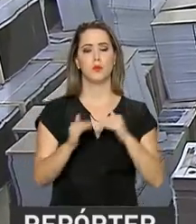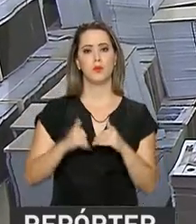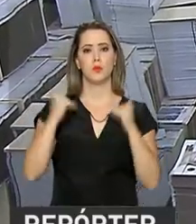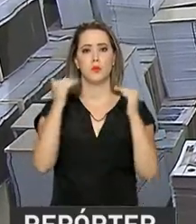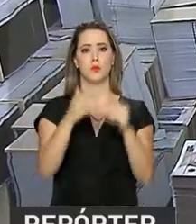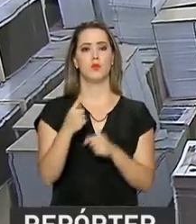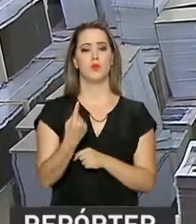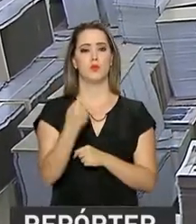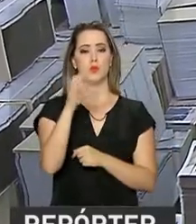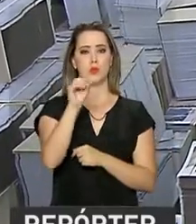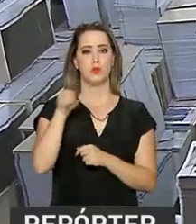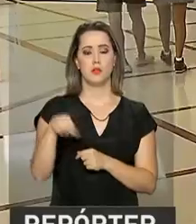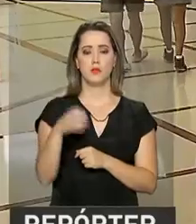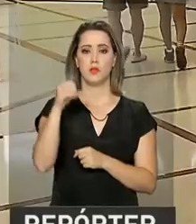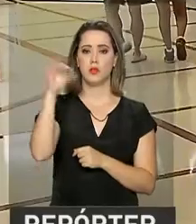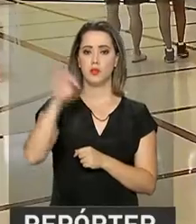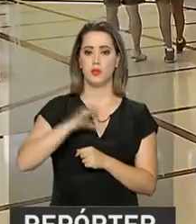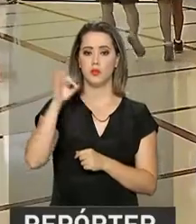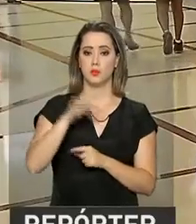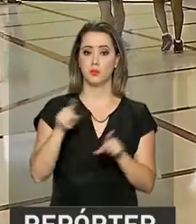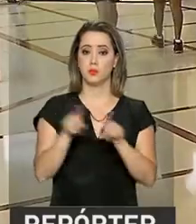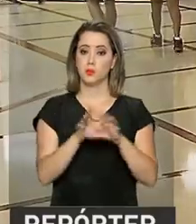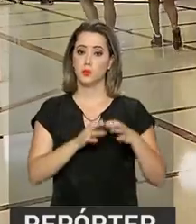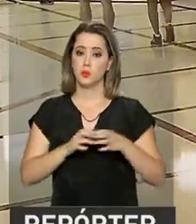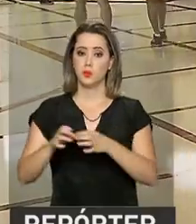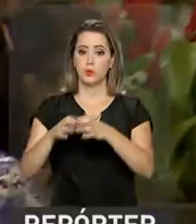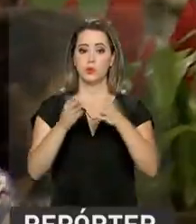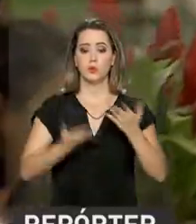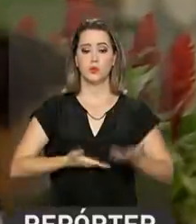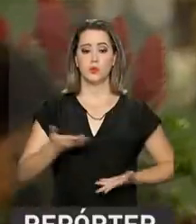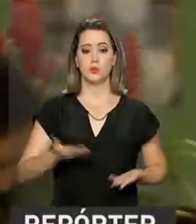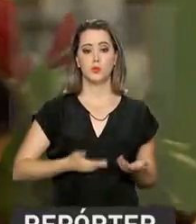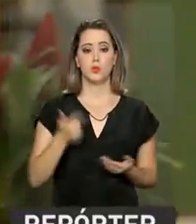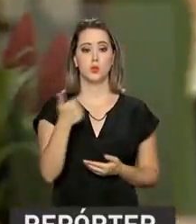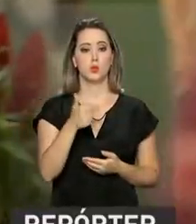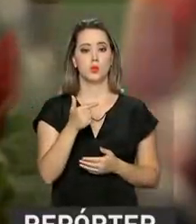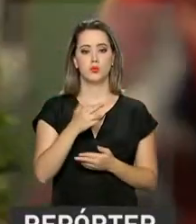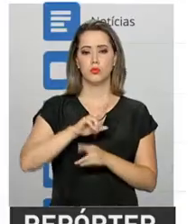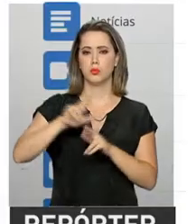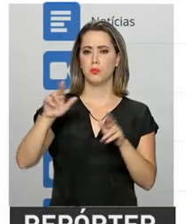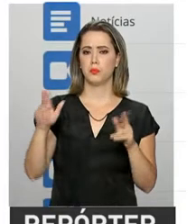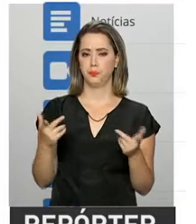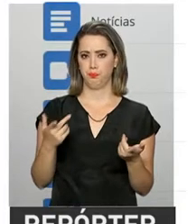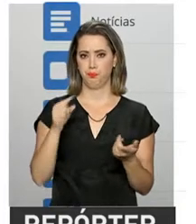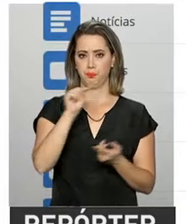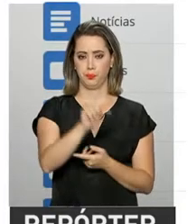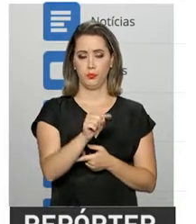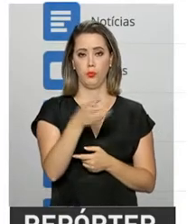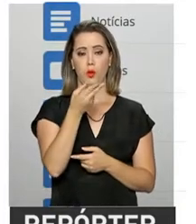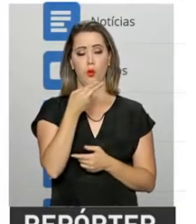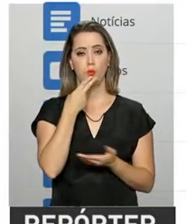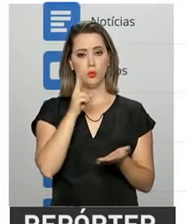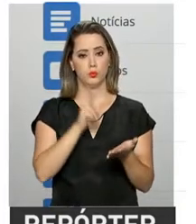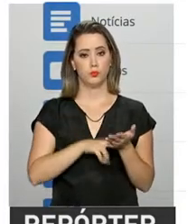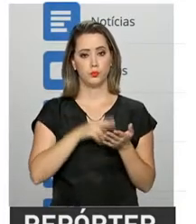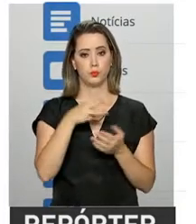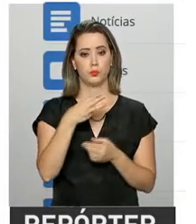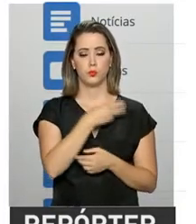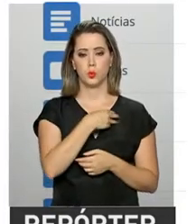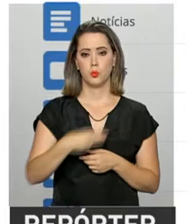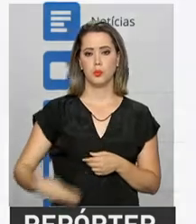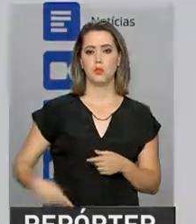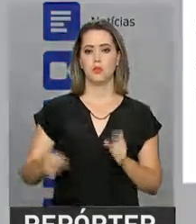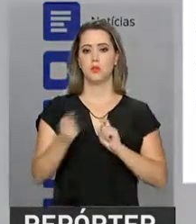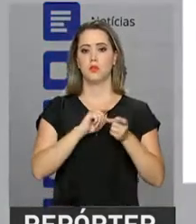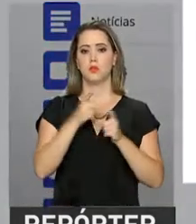0,9 por cento enquanto o setor de serviços não teve variação em nota o ministro da fazenda henrique meirelles